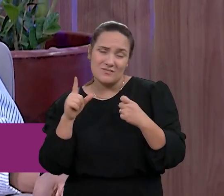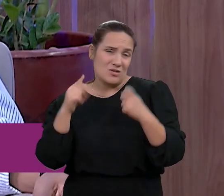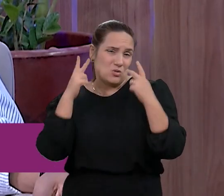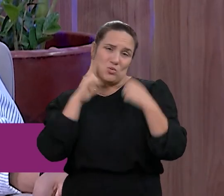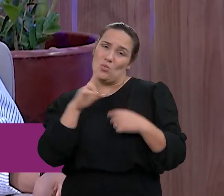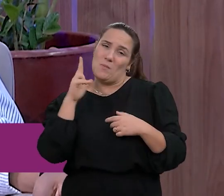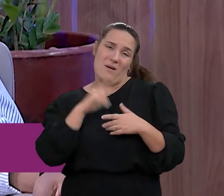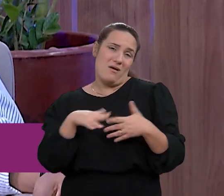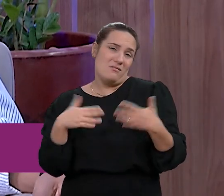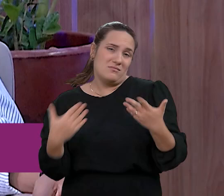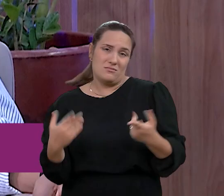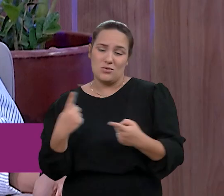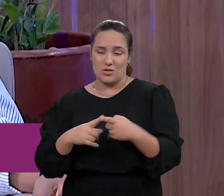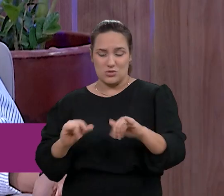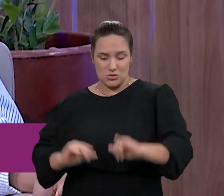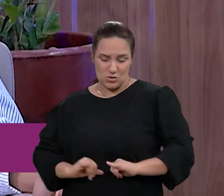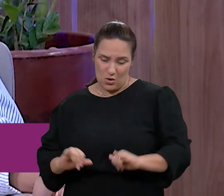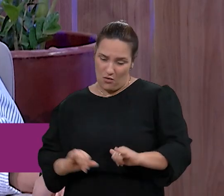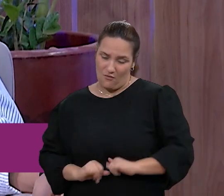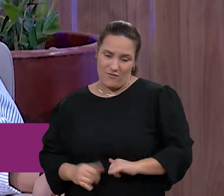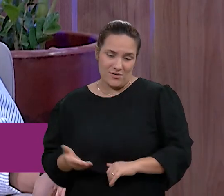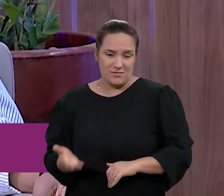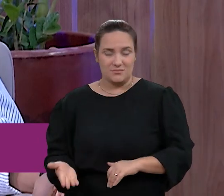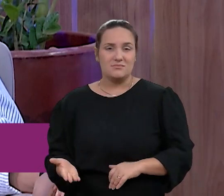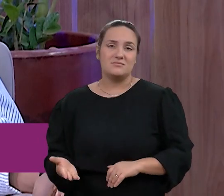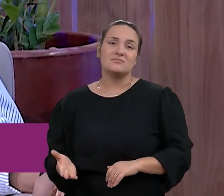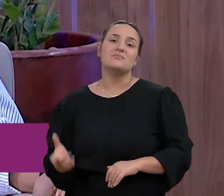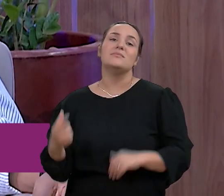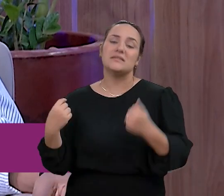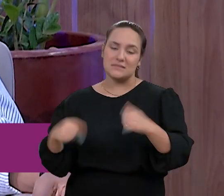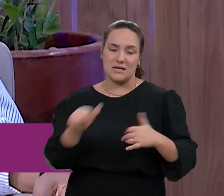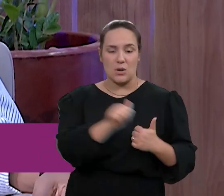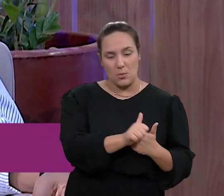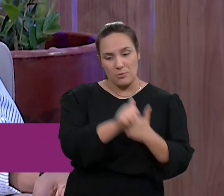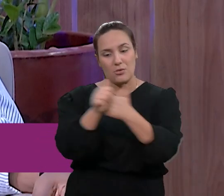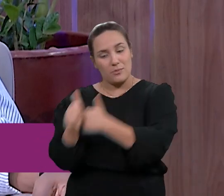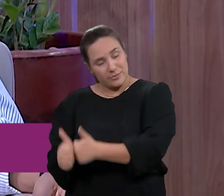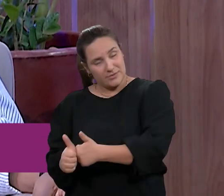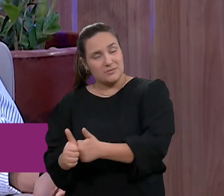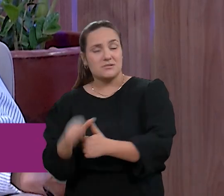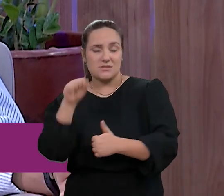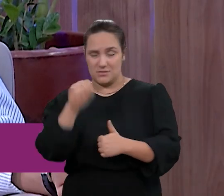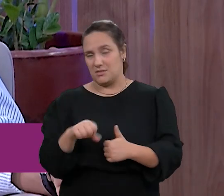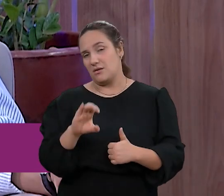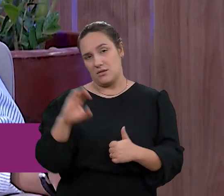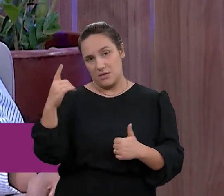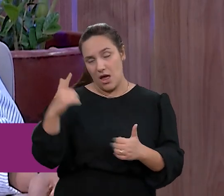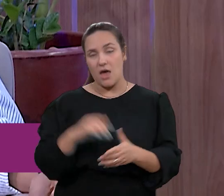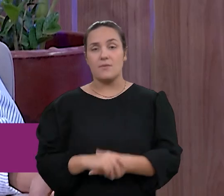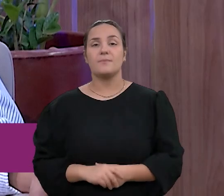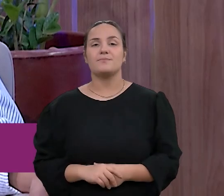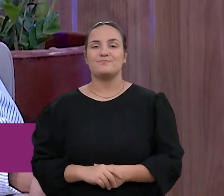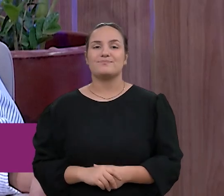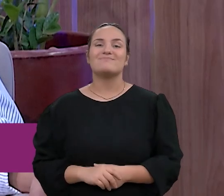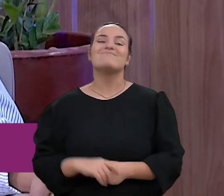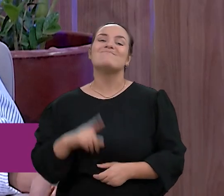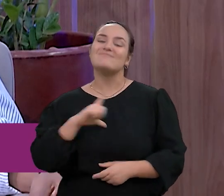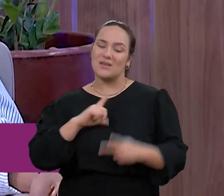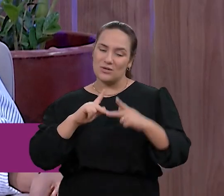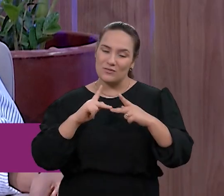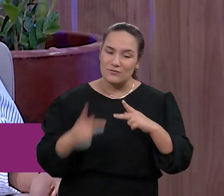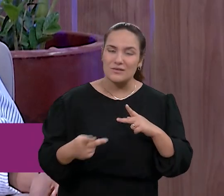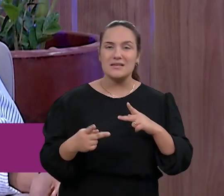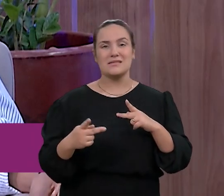natural mesmo que ela sofra tenha todo ali um processo de acompanhamento desse sofrimento normal tem uma